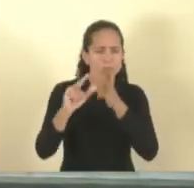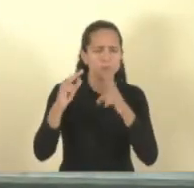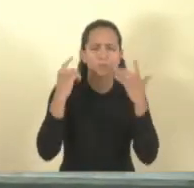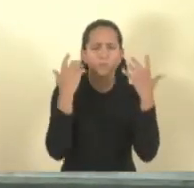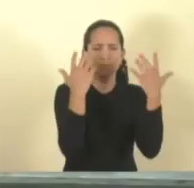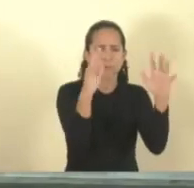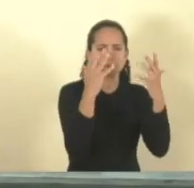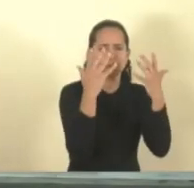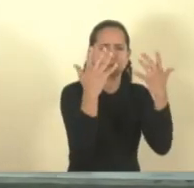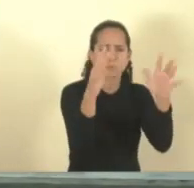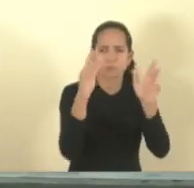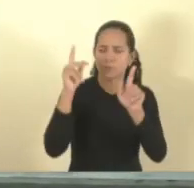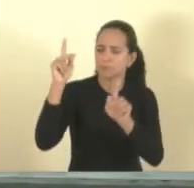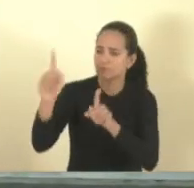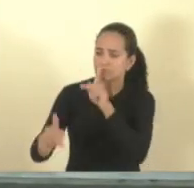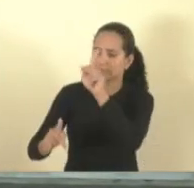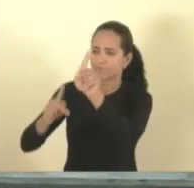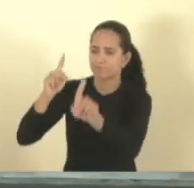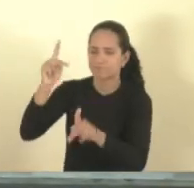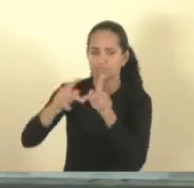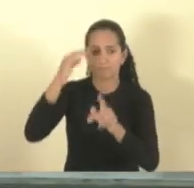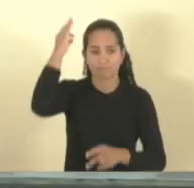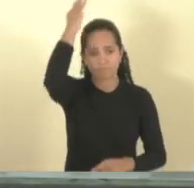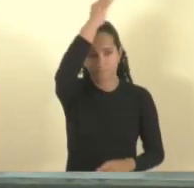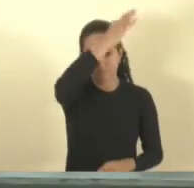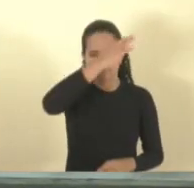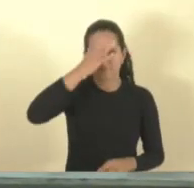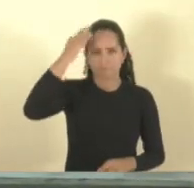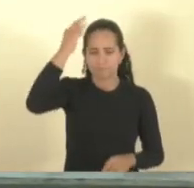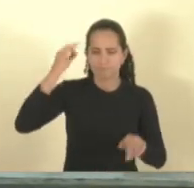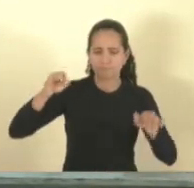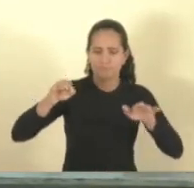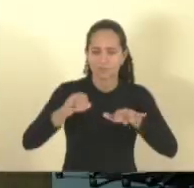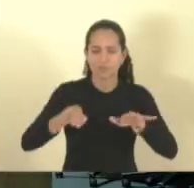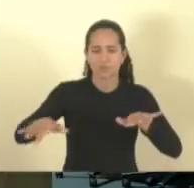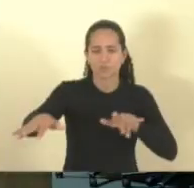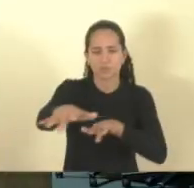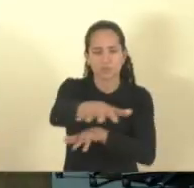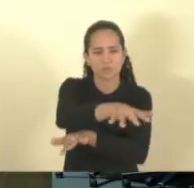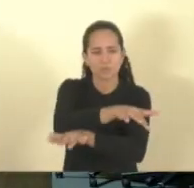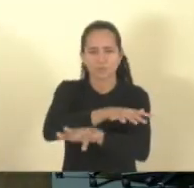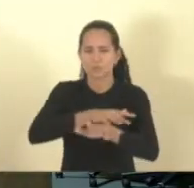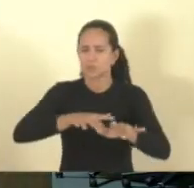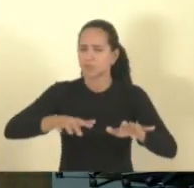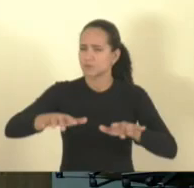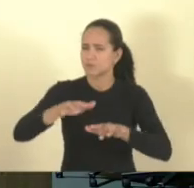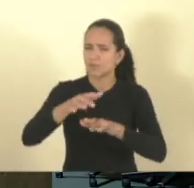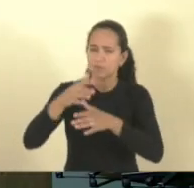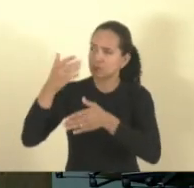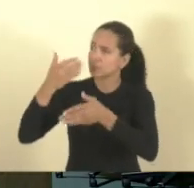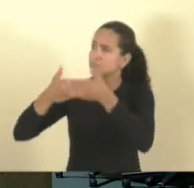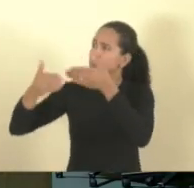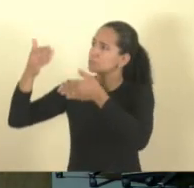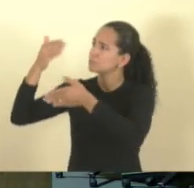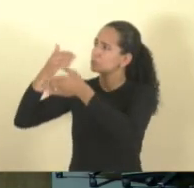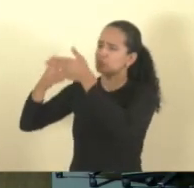o povo, Espírito Santense, herdeiro de um